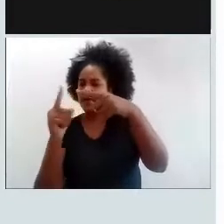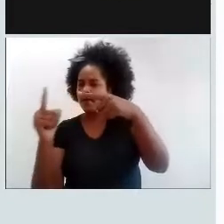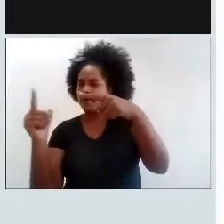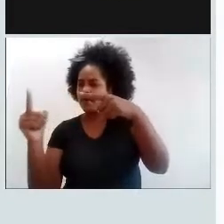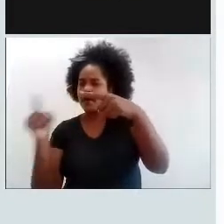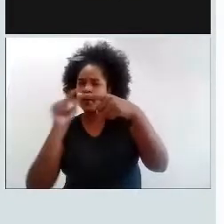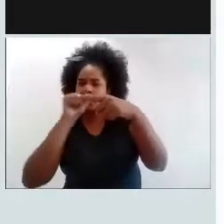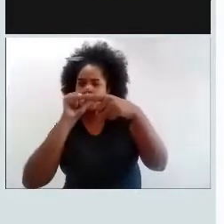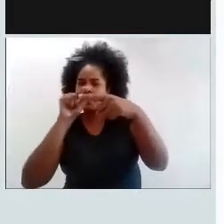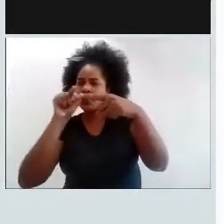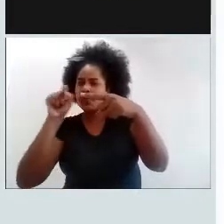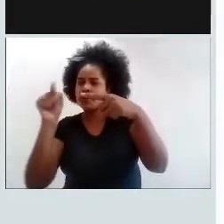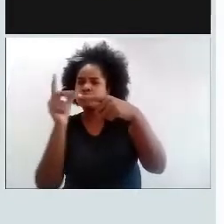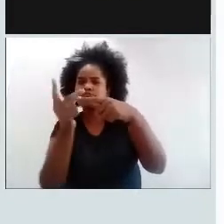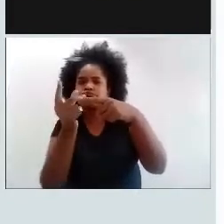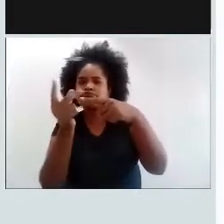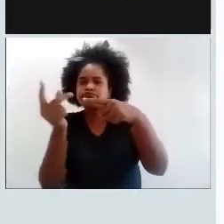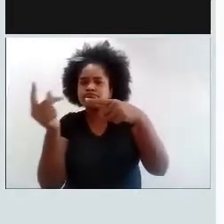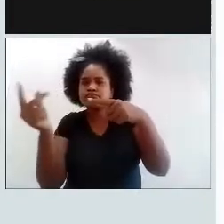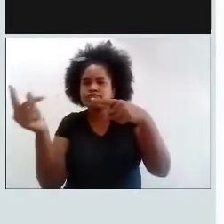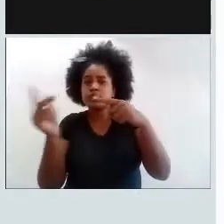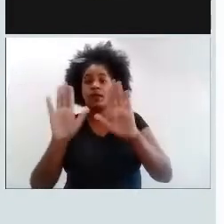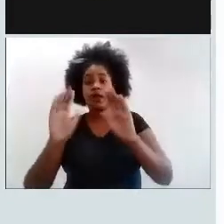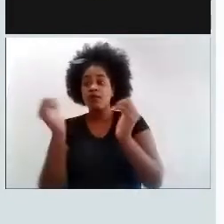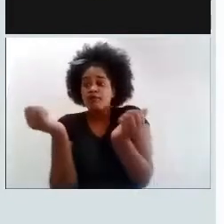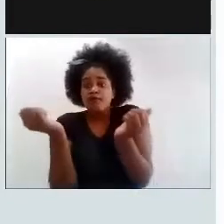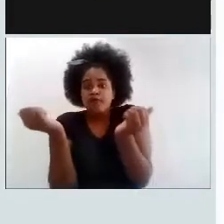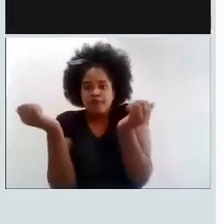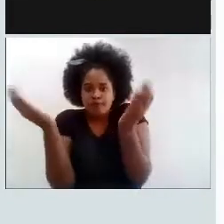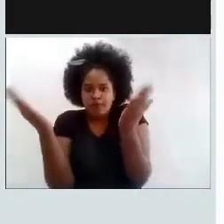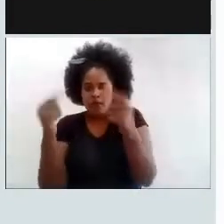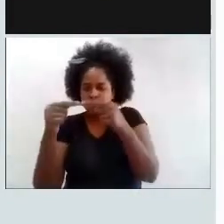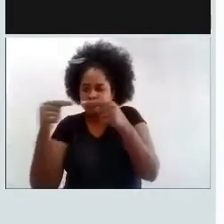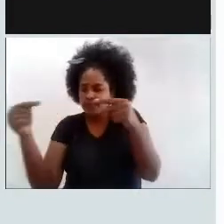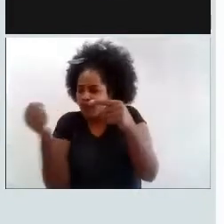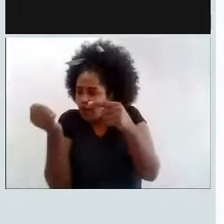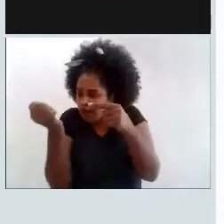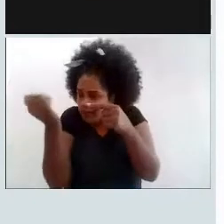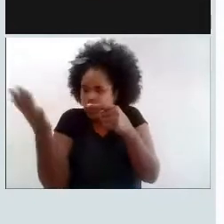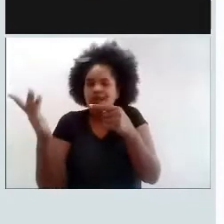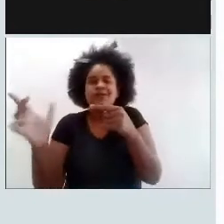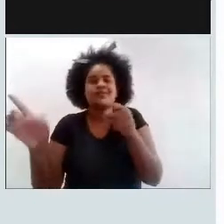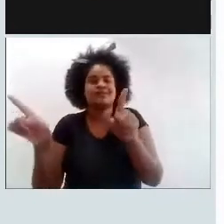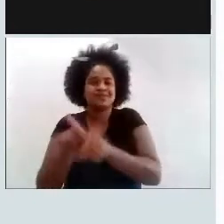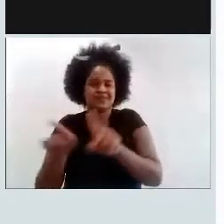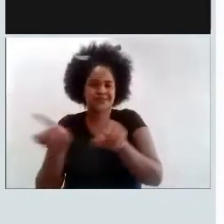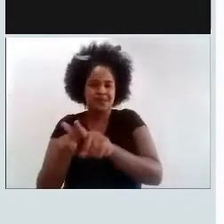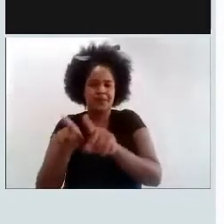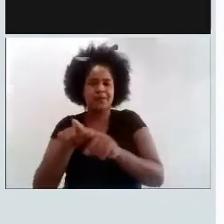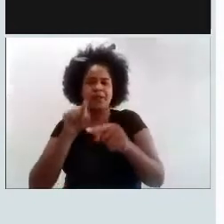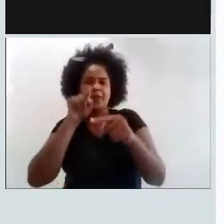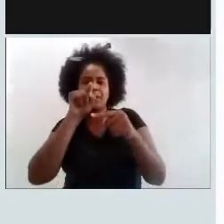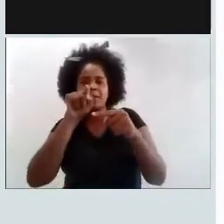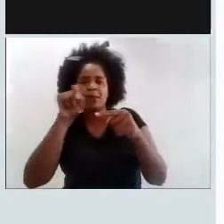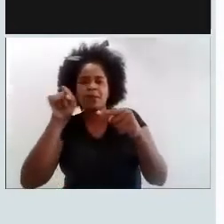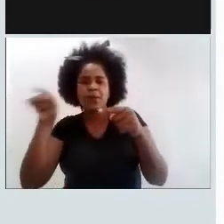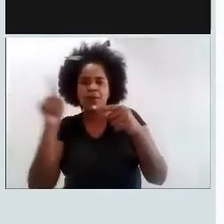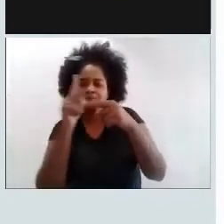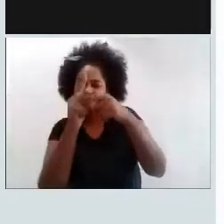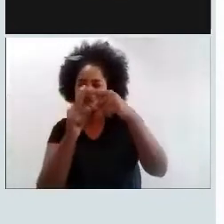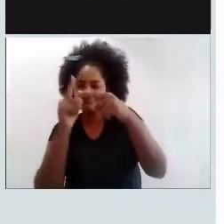reta, também tem infinitos pontos. Ou seja, quando estamos falando do postulado da